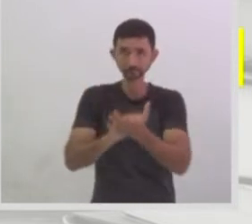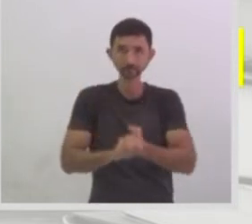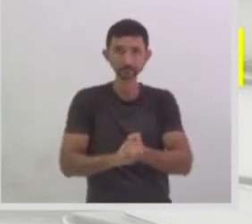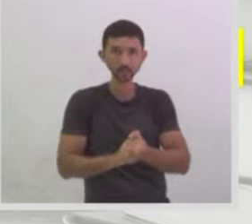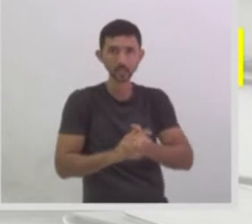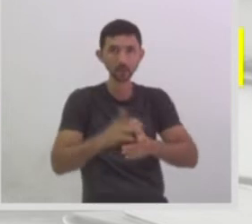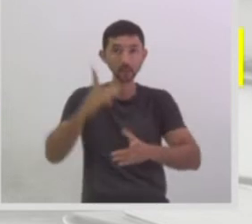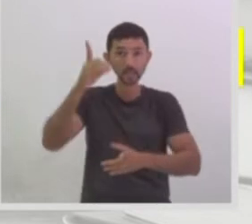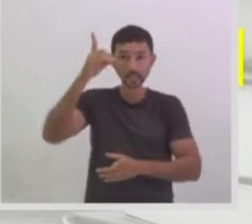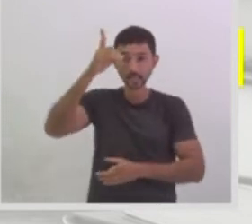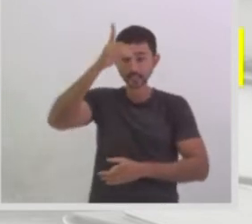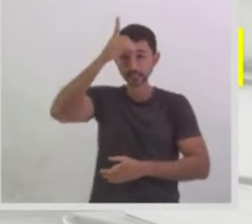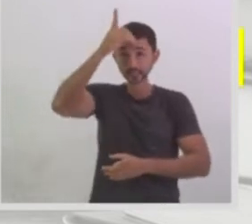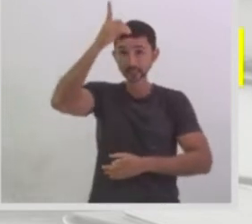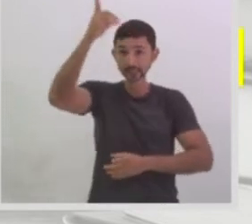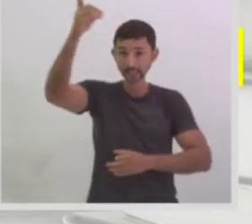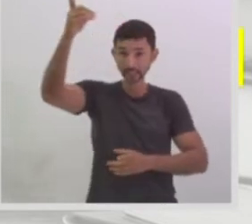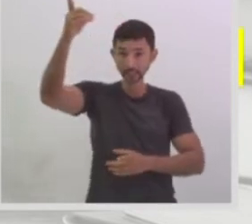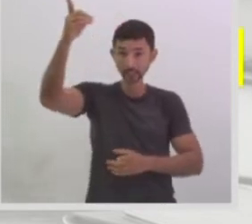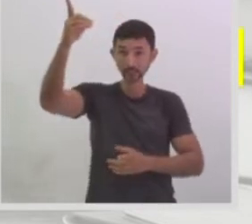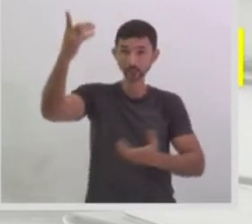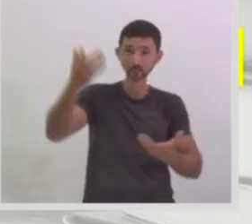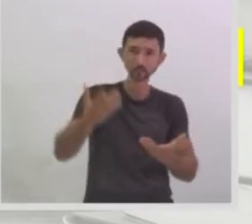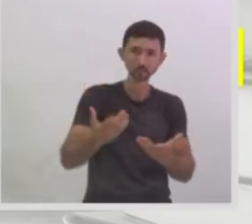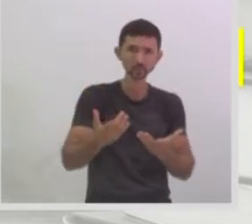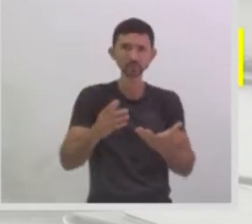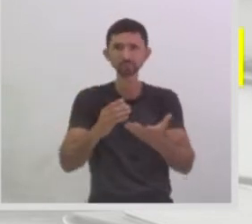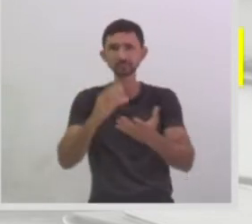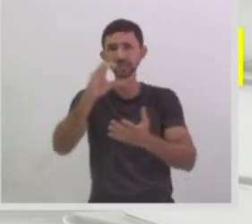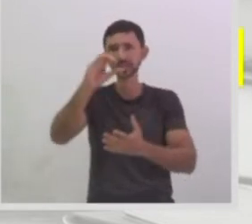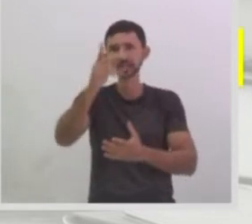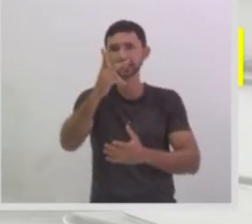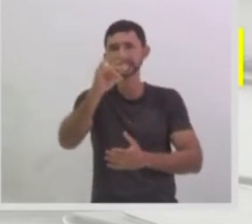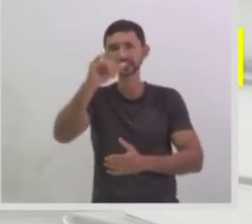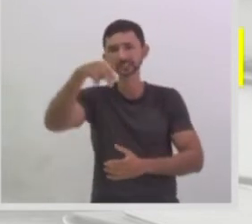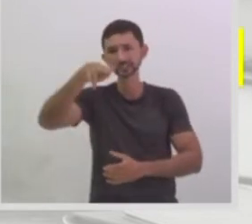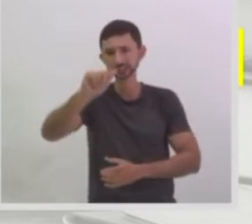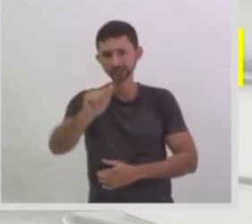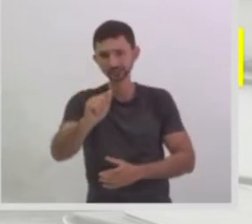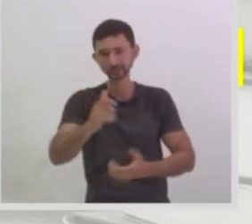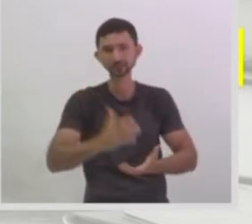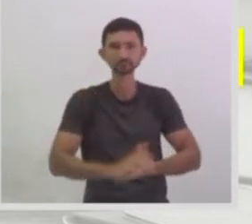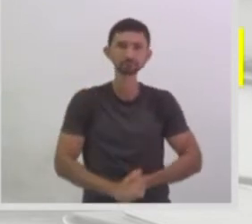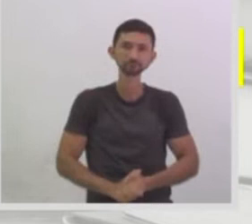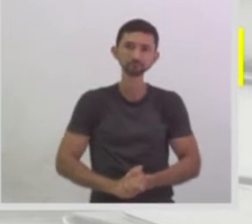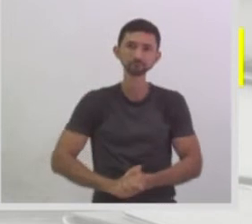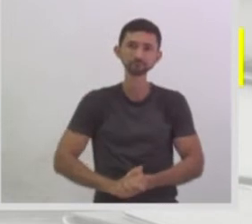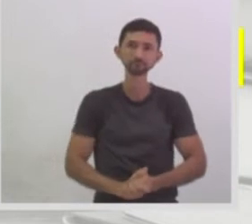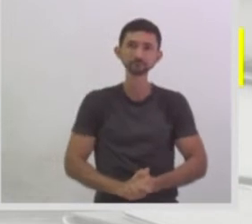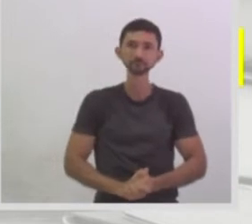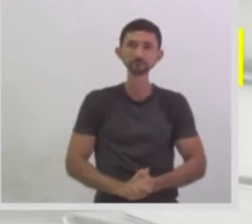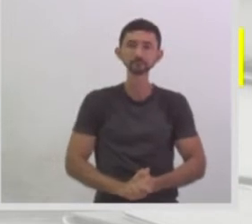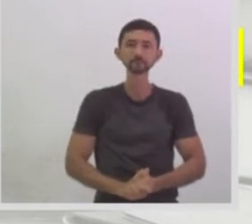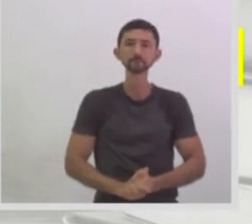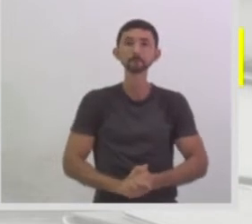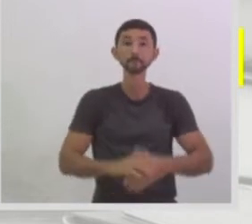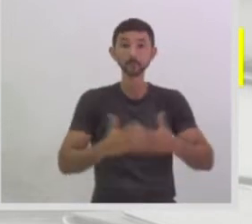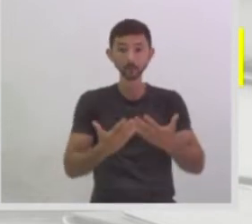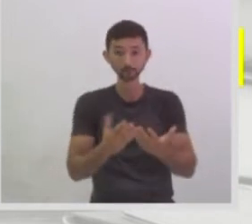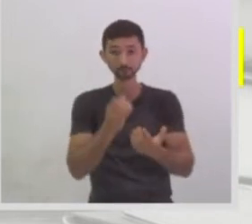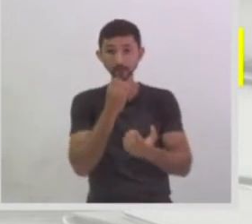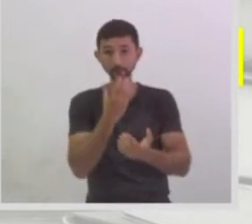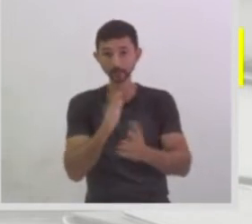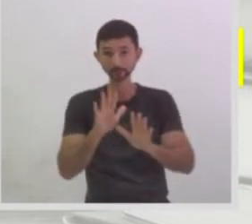deuses da mitologia ou da religião tradicional da China. Tá? Bem,